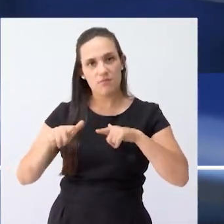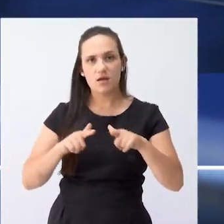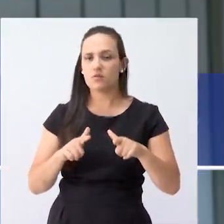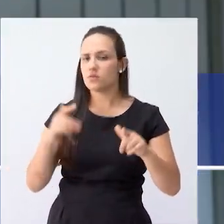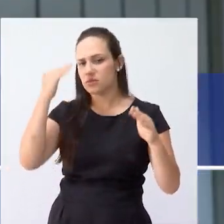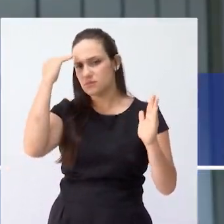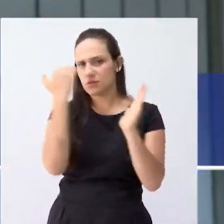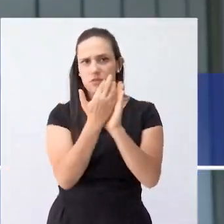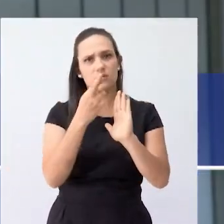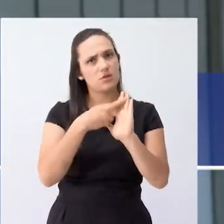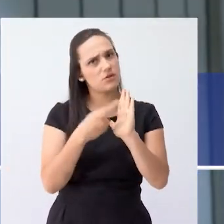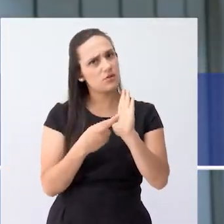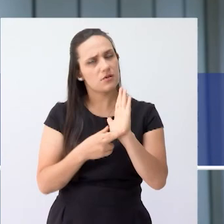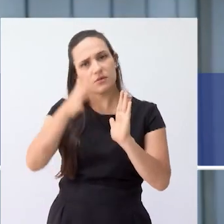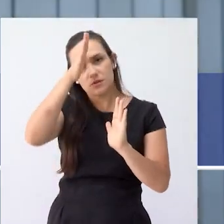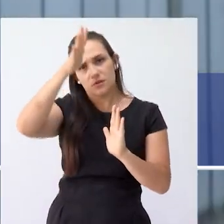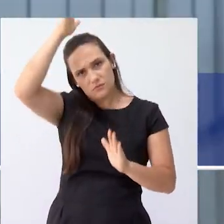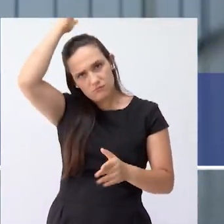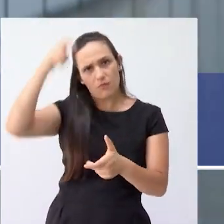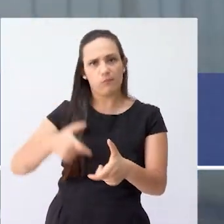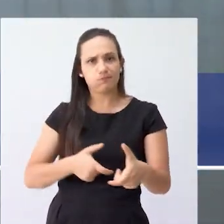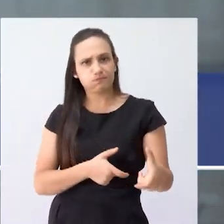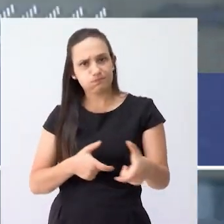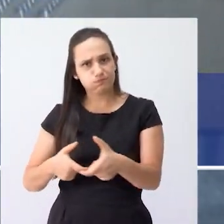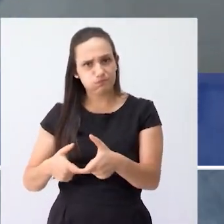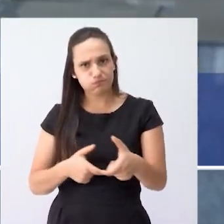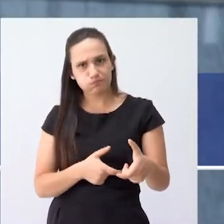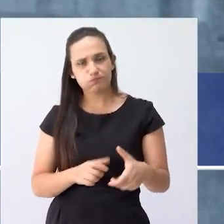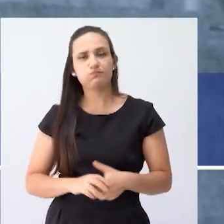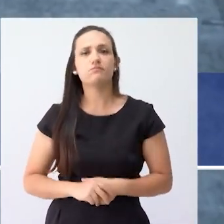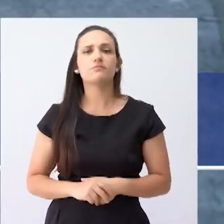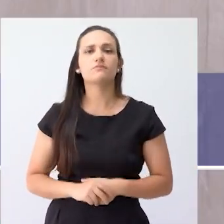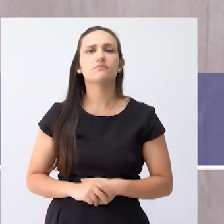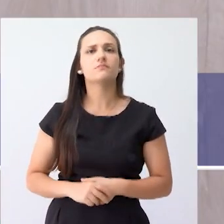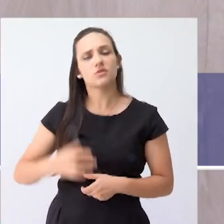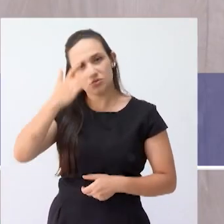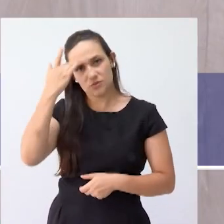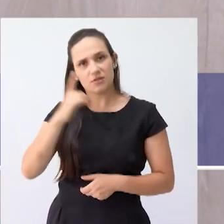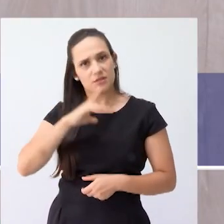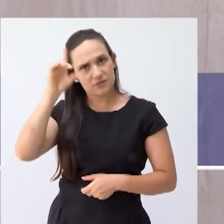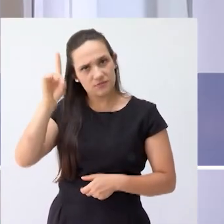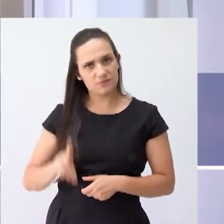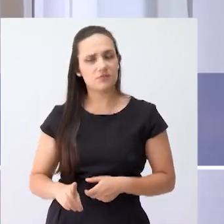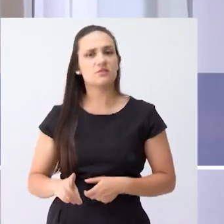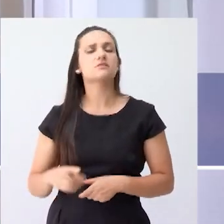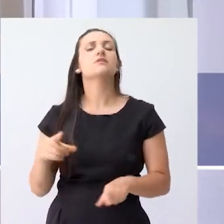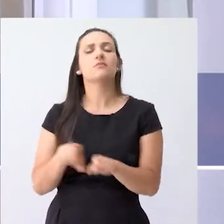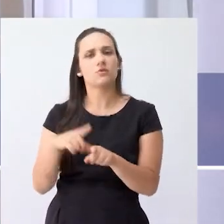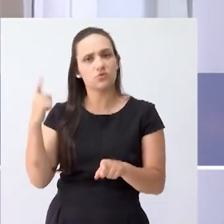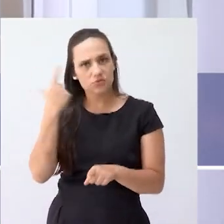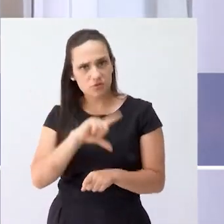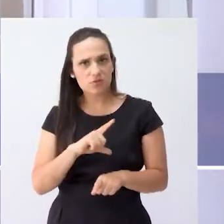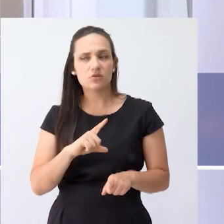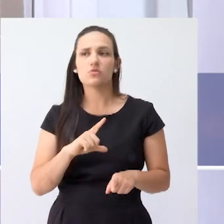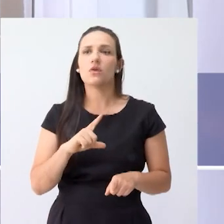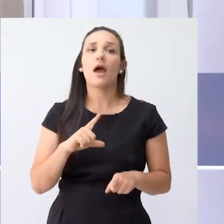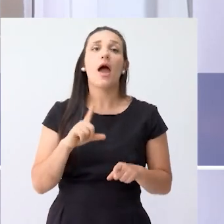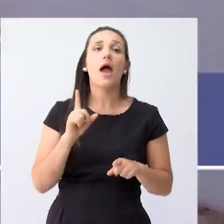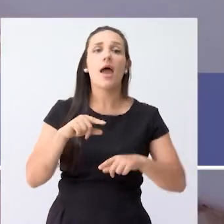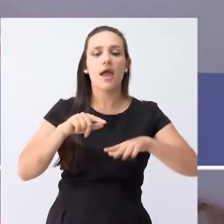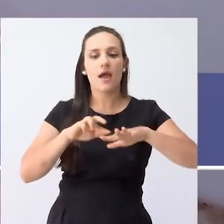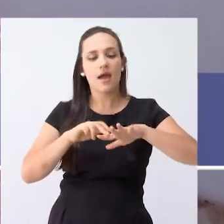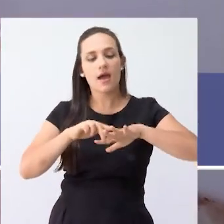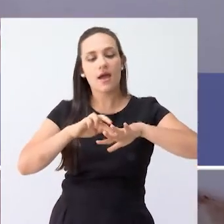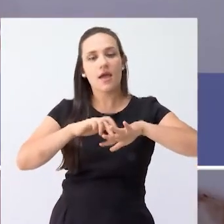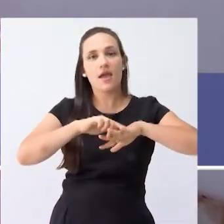exigência do corpo de bombeiro, com acesso para pessoas de necessidade especial, fizemos as saídas